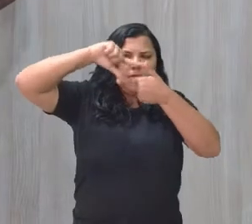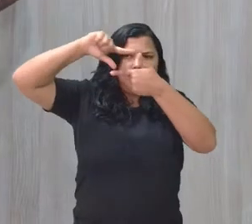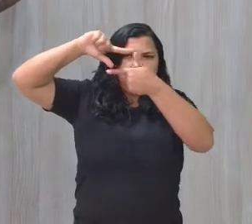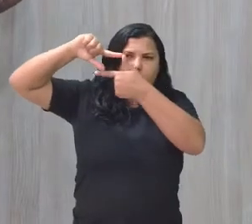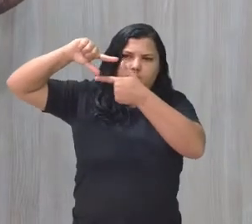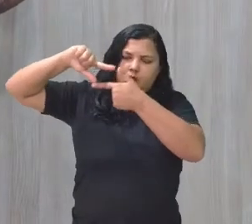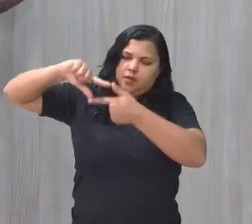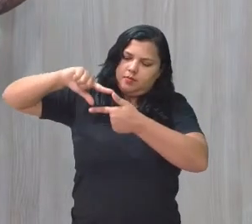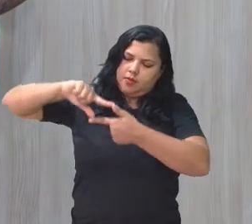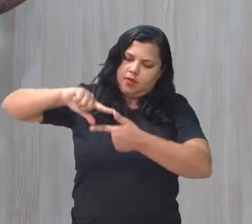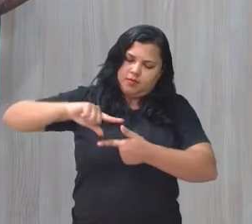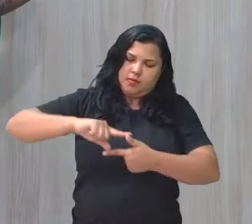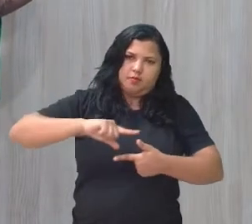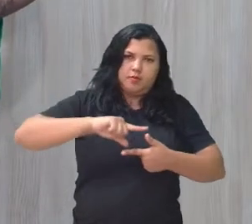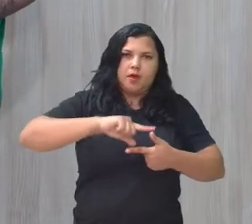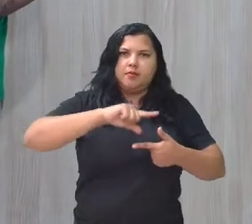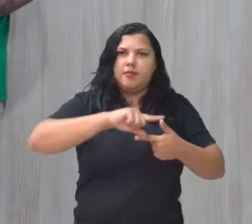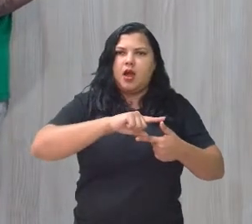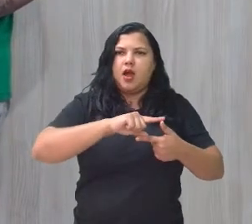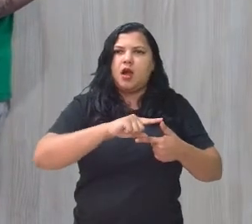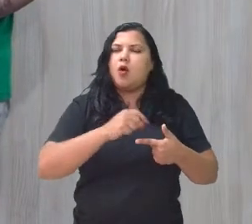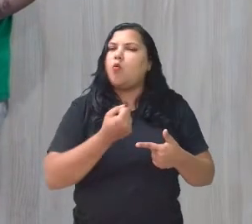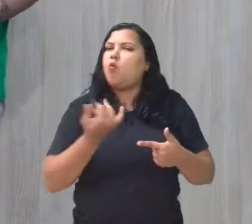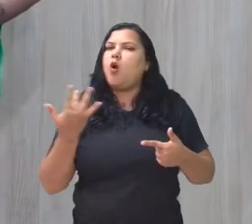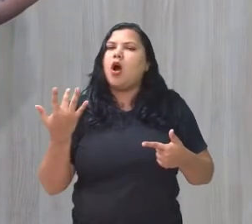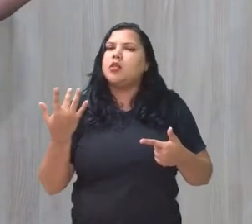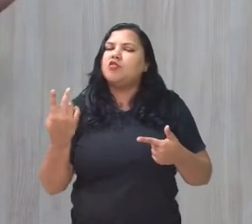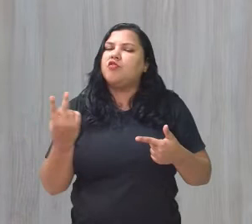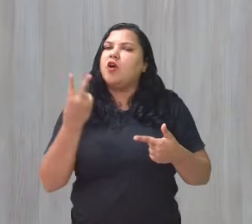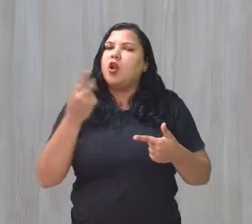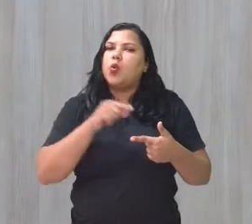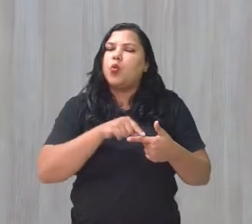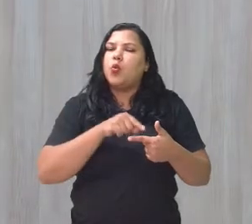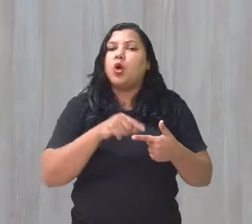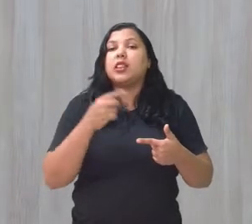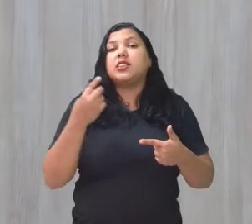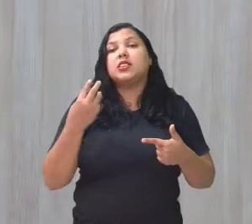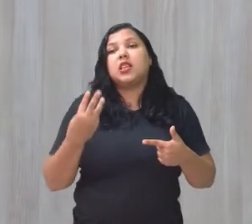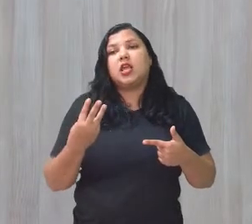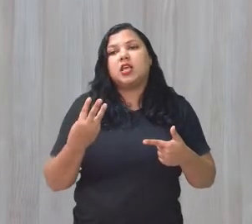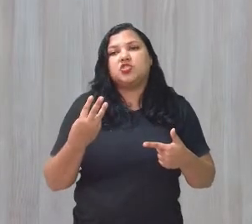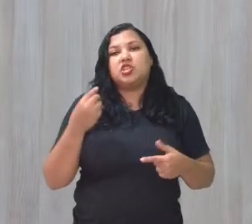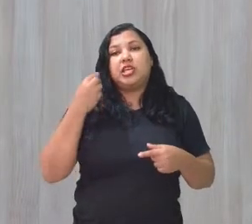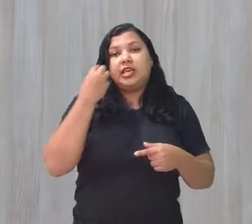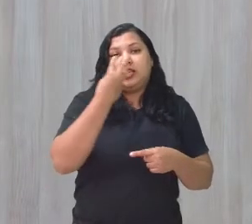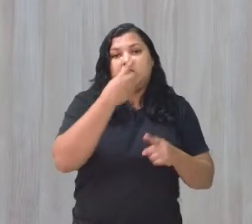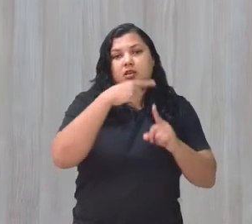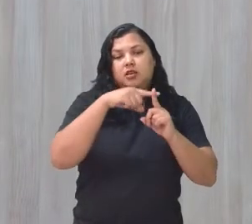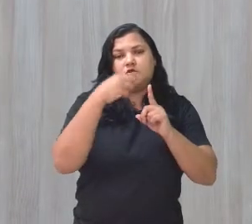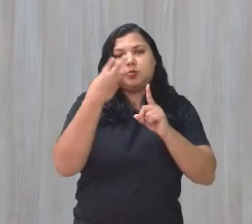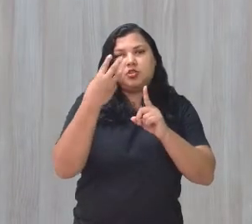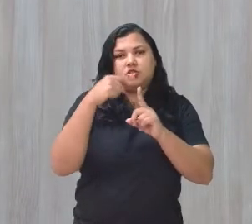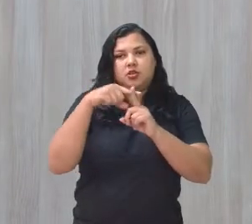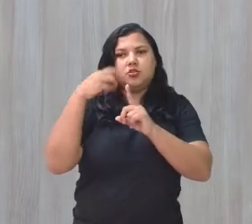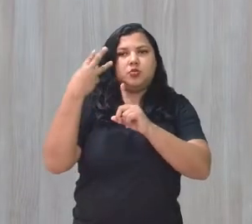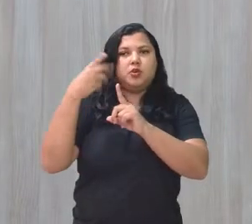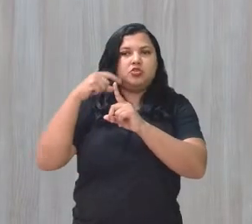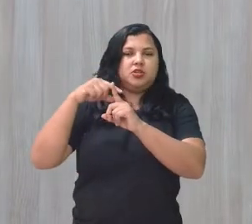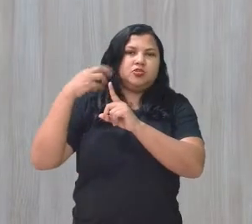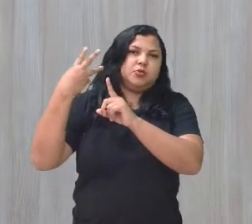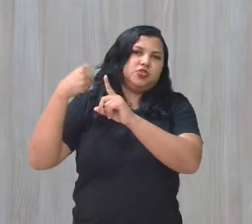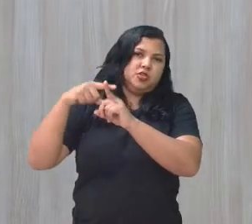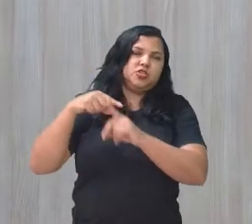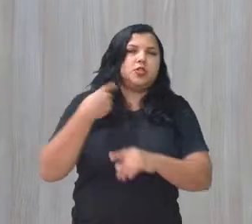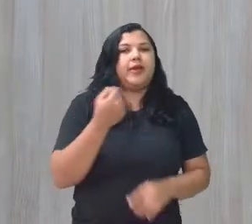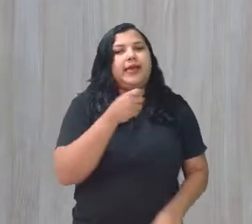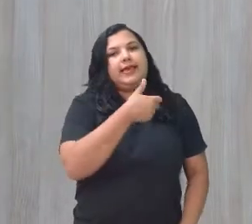parte dali está valendo 3, olha como é que vai ficar. Ou seja, 3 mais 3 mais 3, ou seja, eu tenho 15